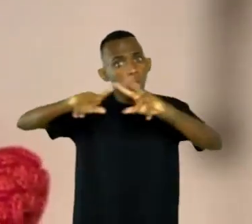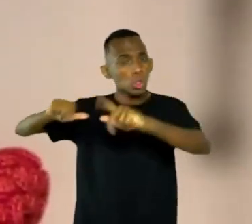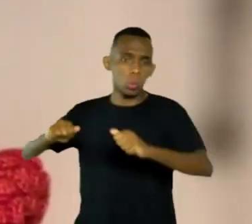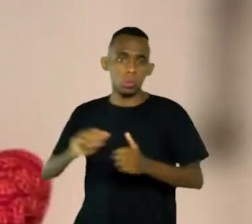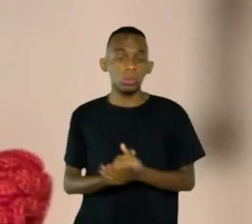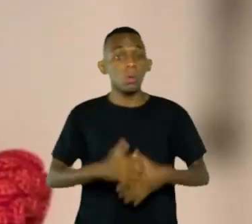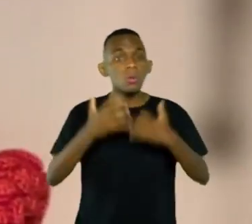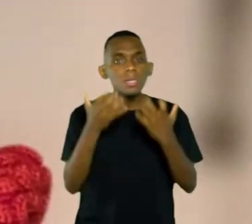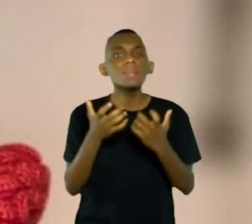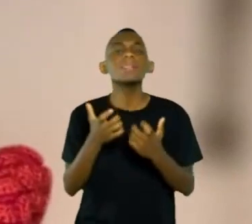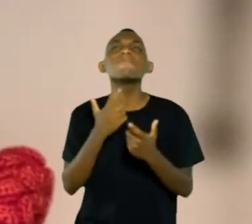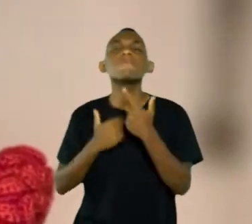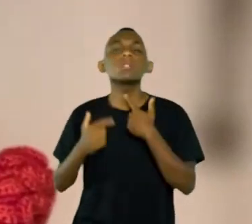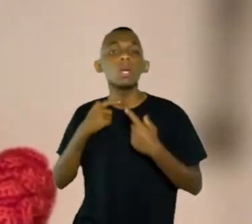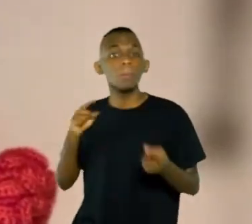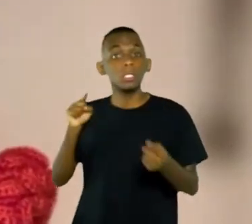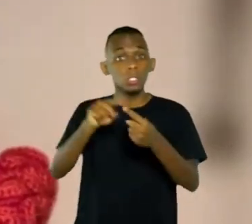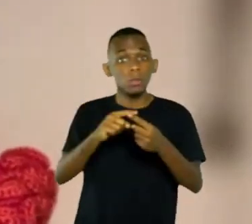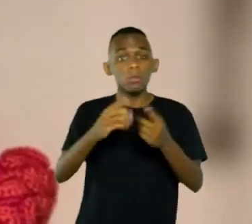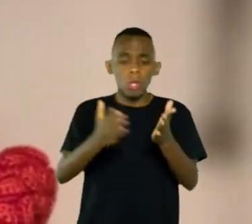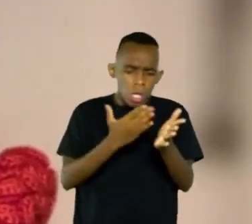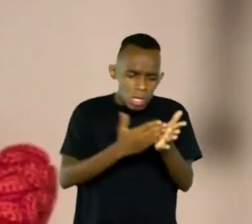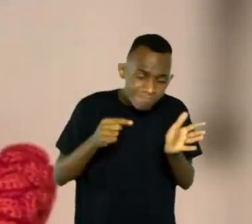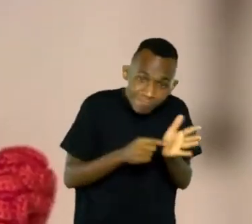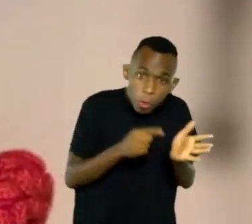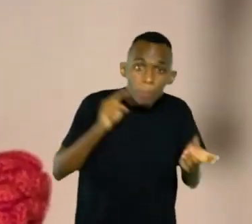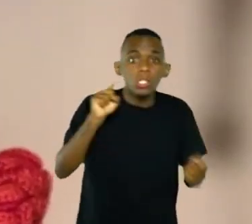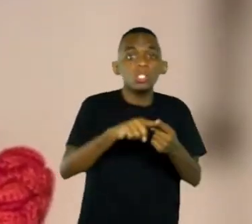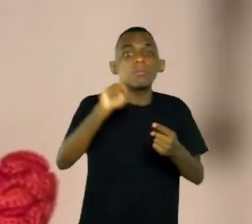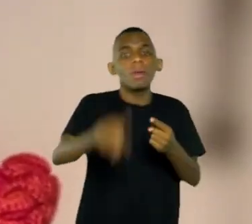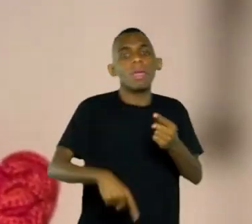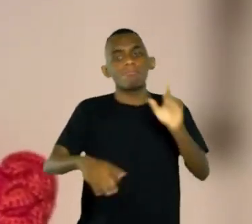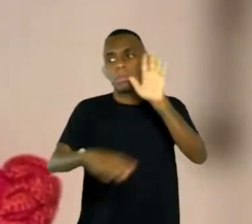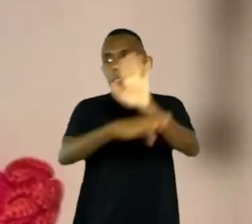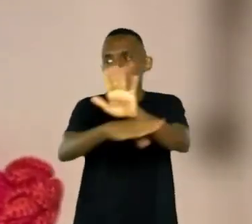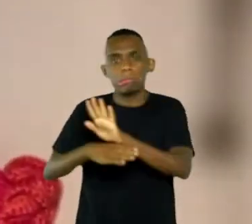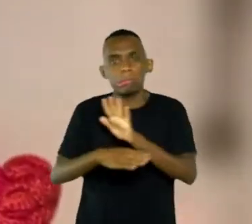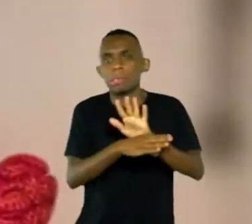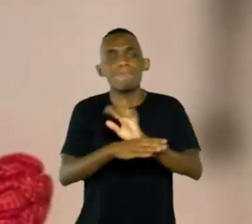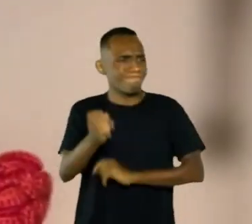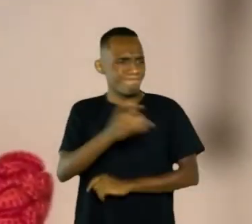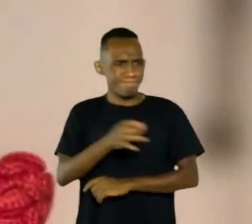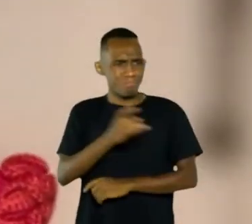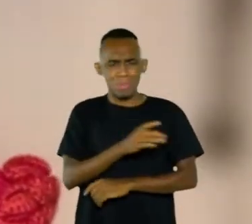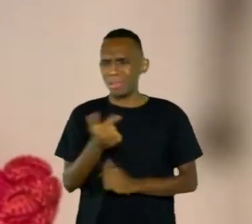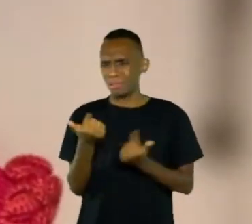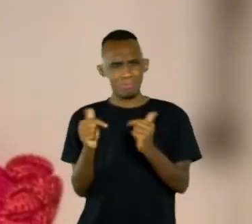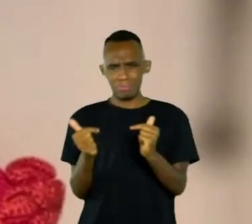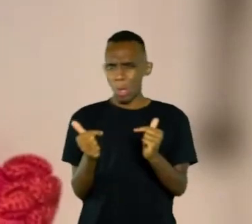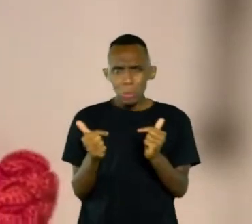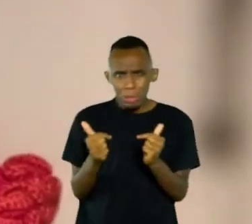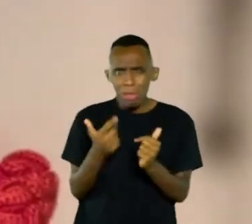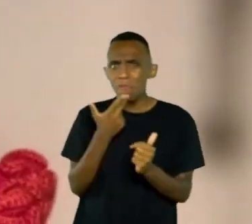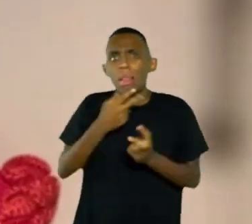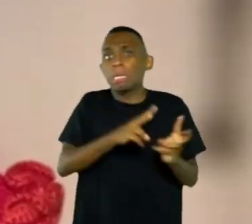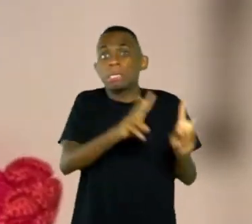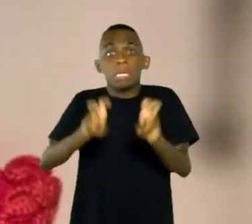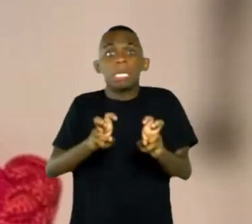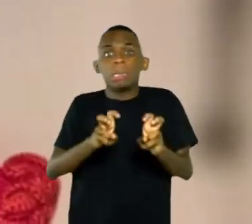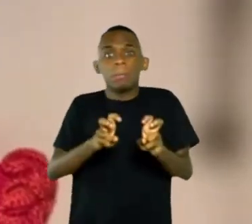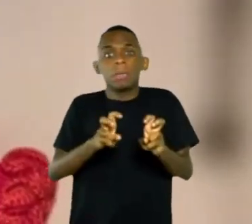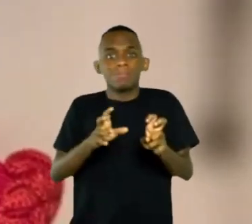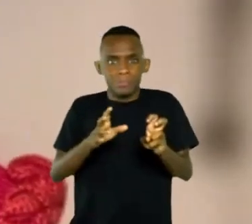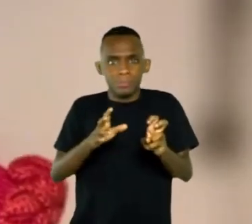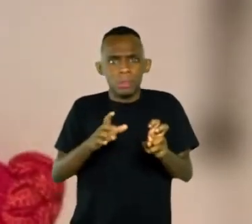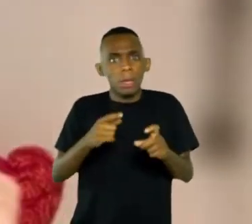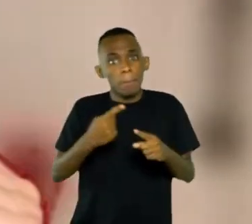fazer um livro que fosse um livro de autoajuda mesmo, né? Sem medo de falar esse termo, porque eu acho que existe muito livro bom